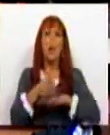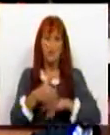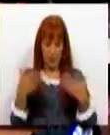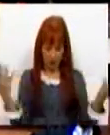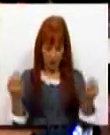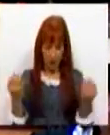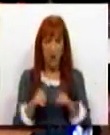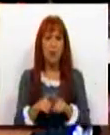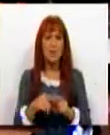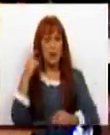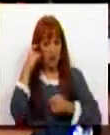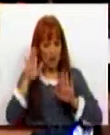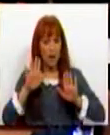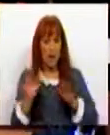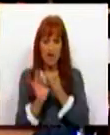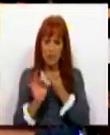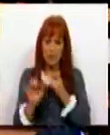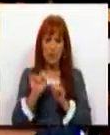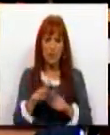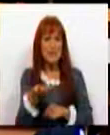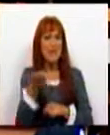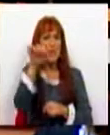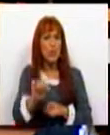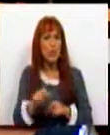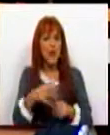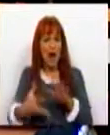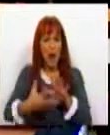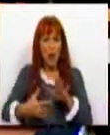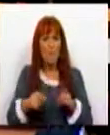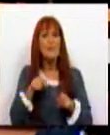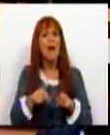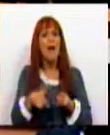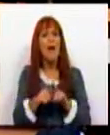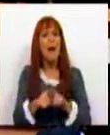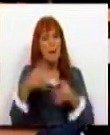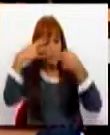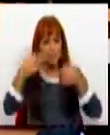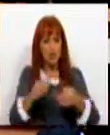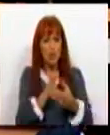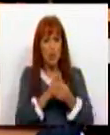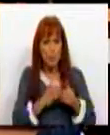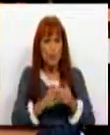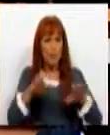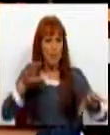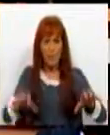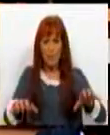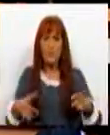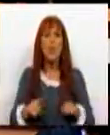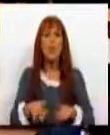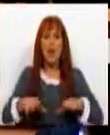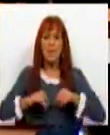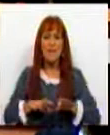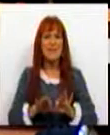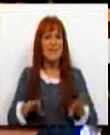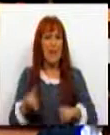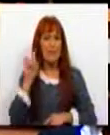pois, a ser ponderada a especificidade da situação, a complexidade da causa e a conduta processual das partes para se admitir de